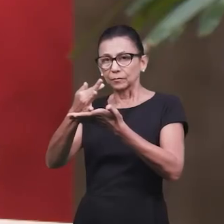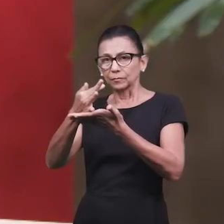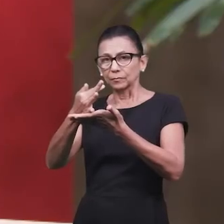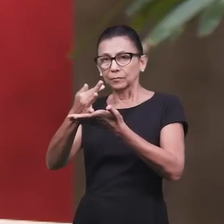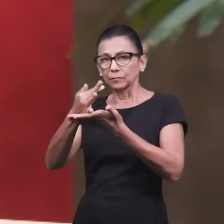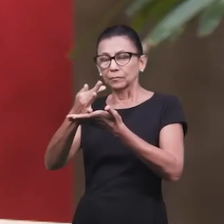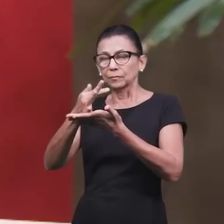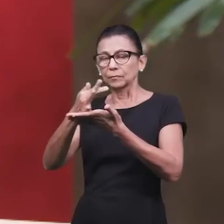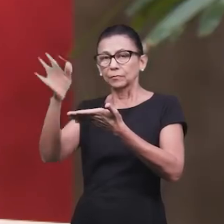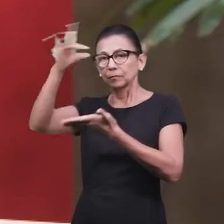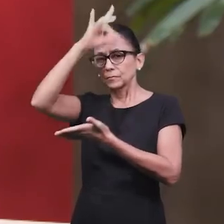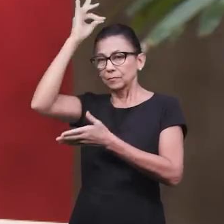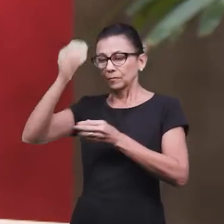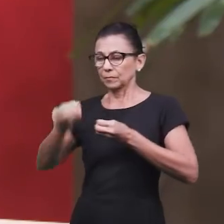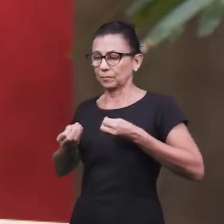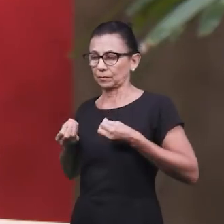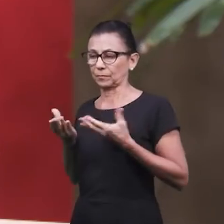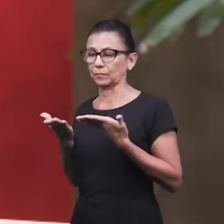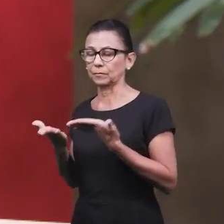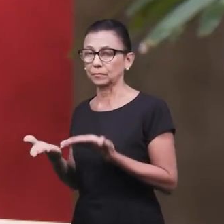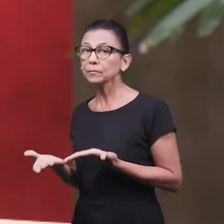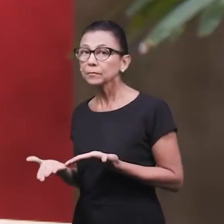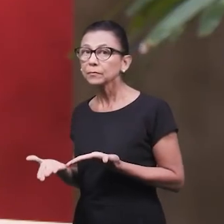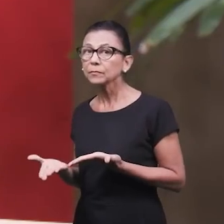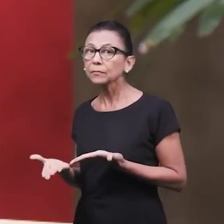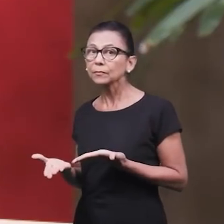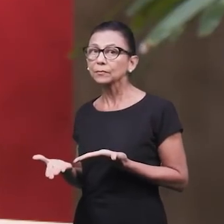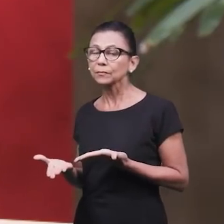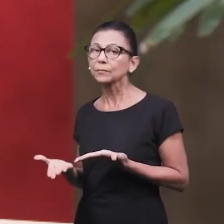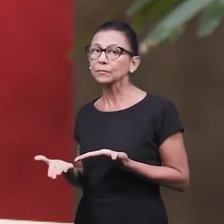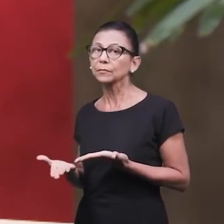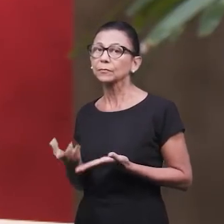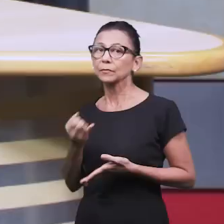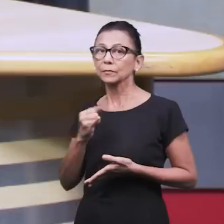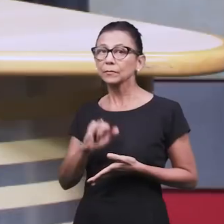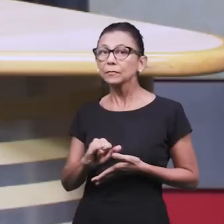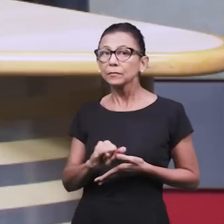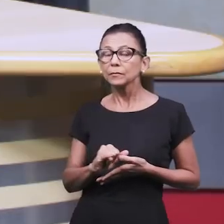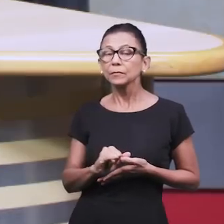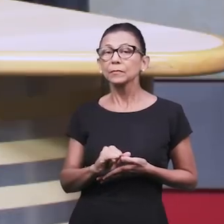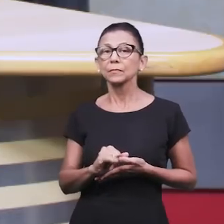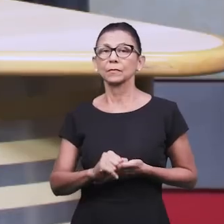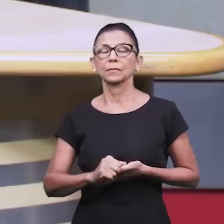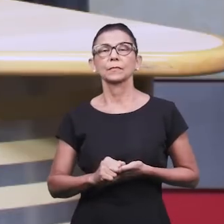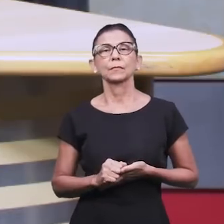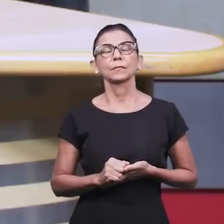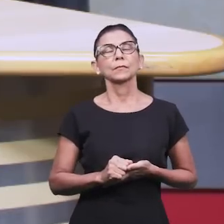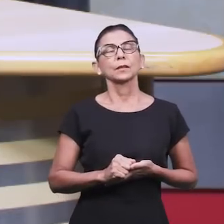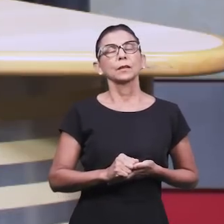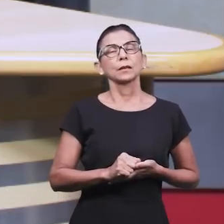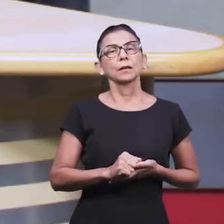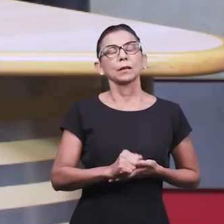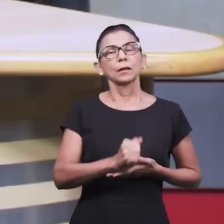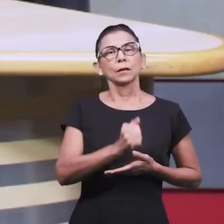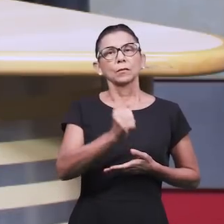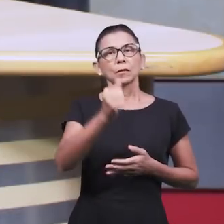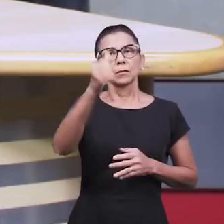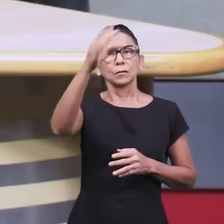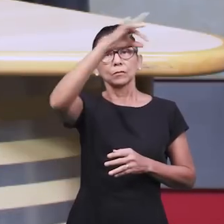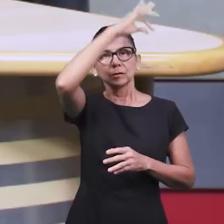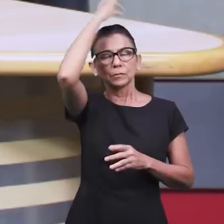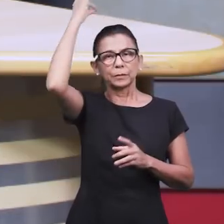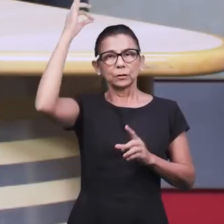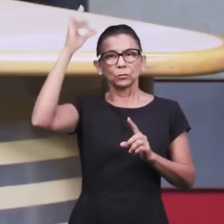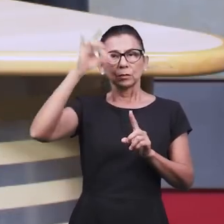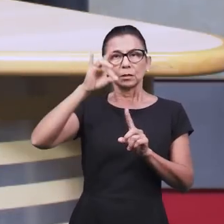aparta do Espírito Santo, quer dizer, ele coloca o Espírito Santo de lado, deixa de ter esse